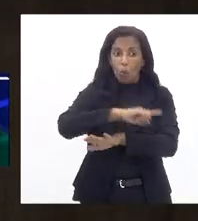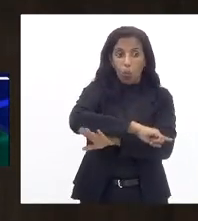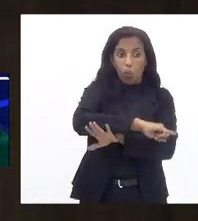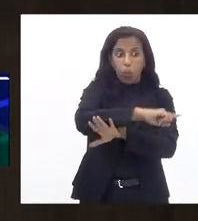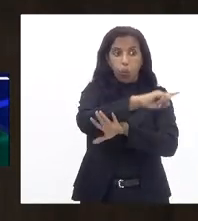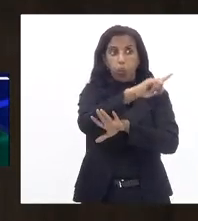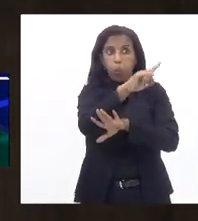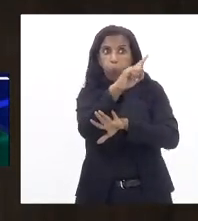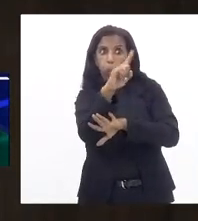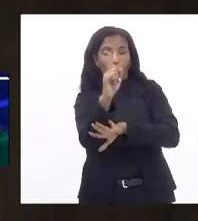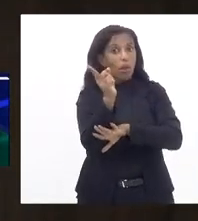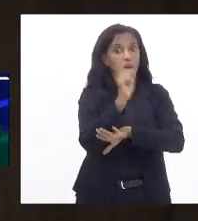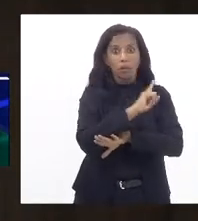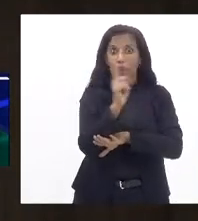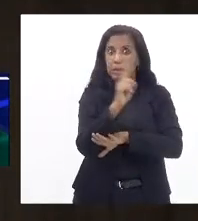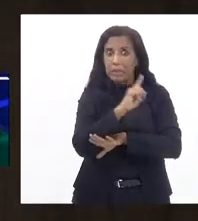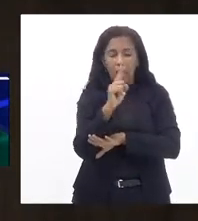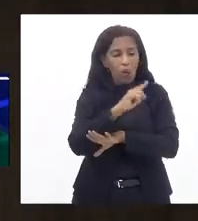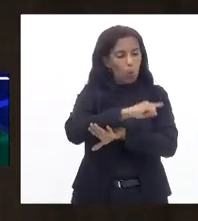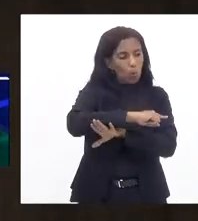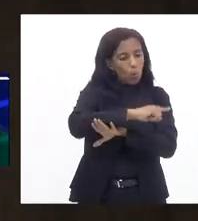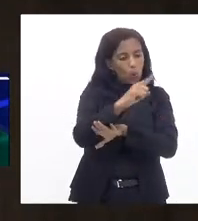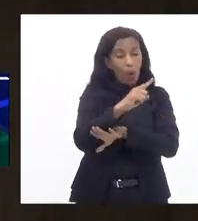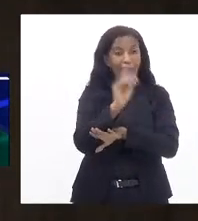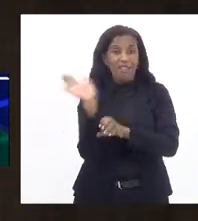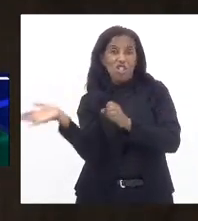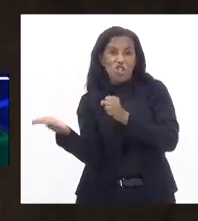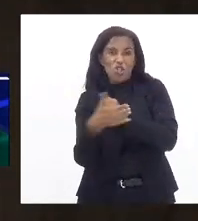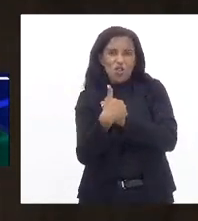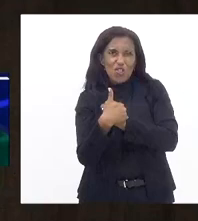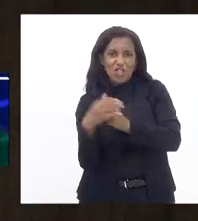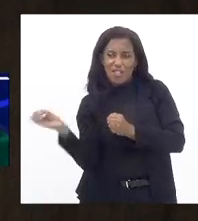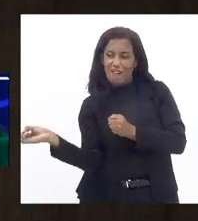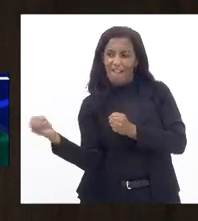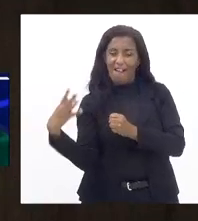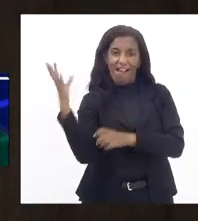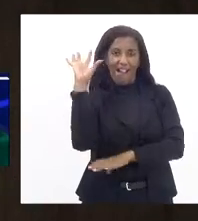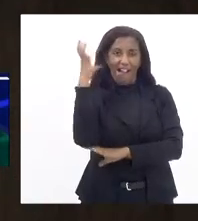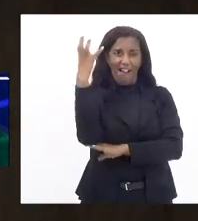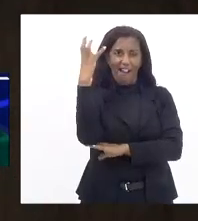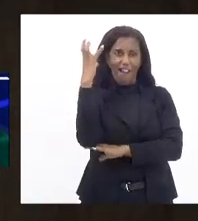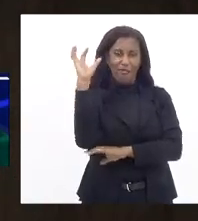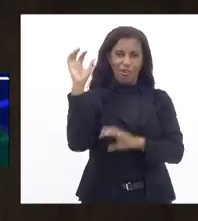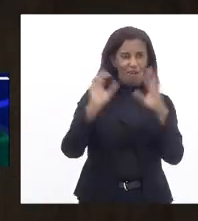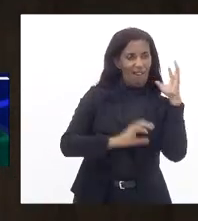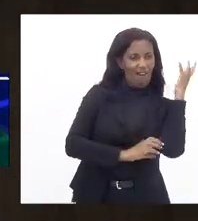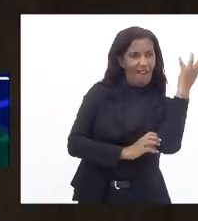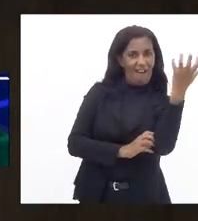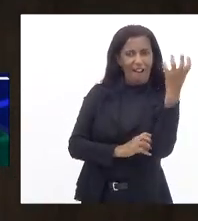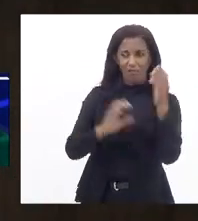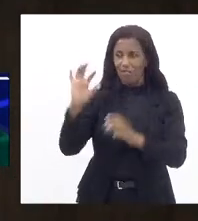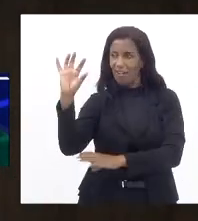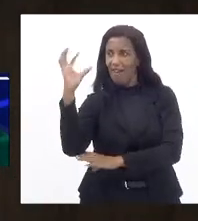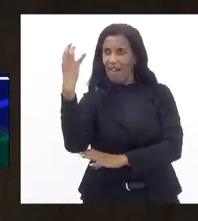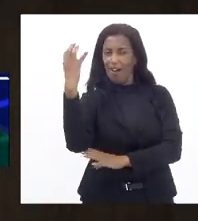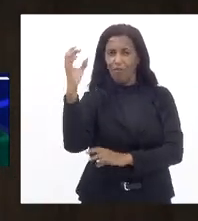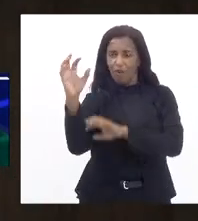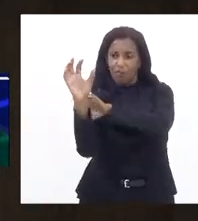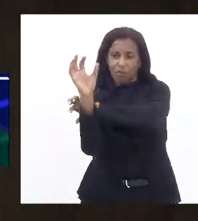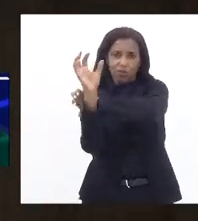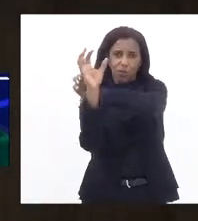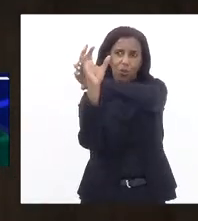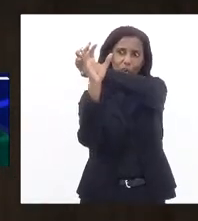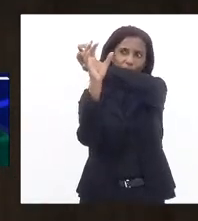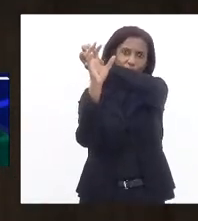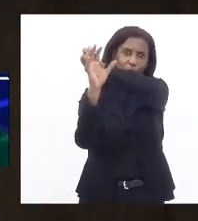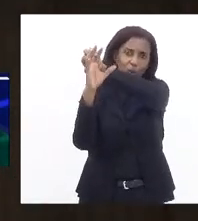existe várias máquinas escondidas por trás de árvores e essas máquinas